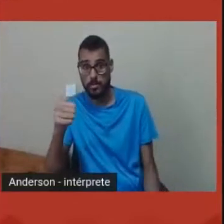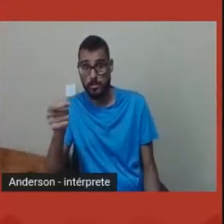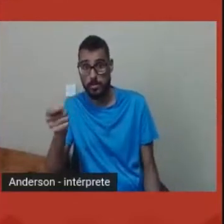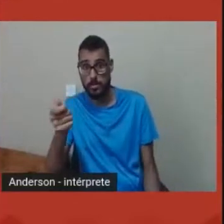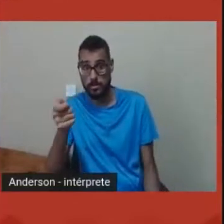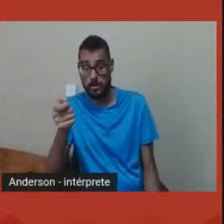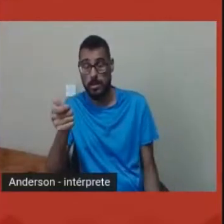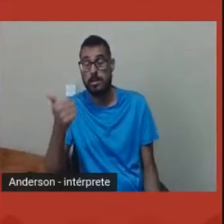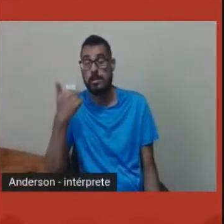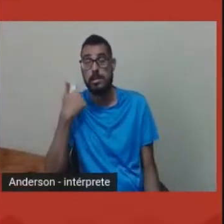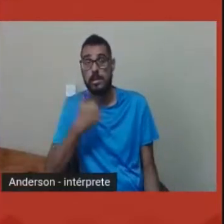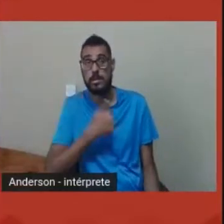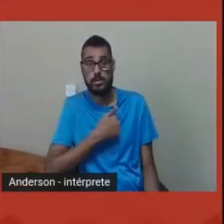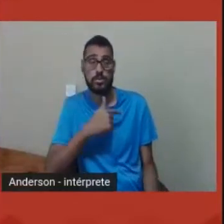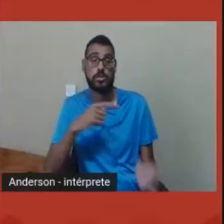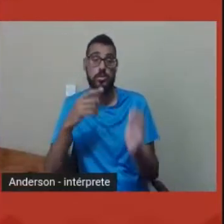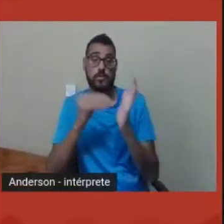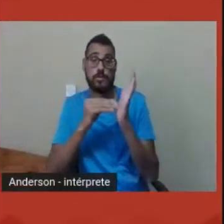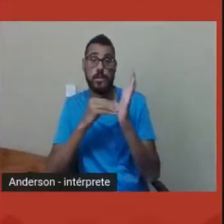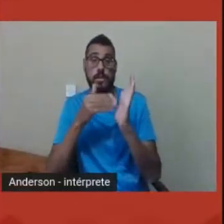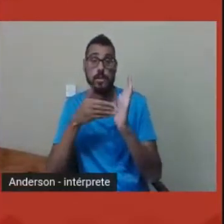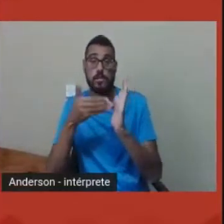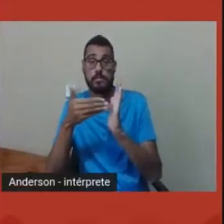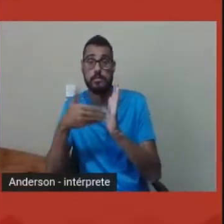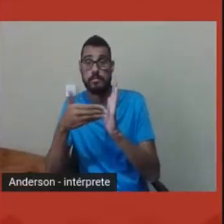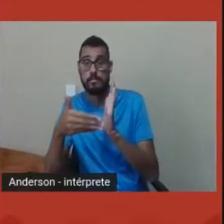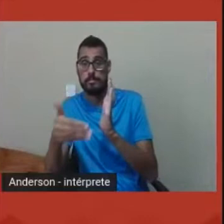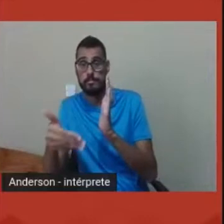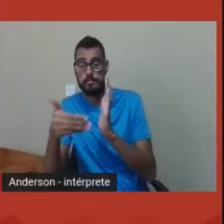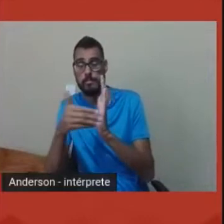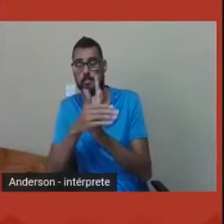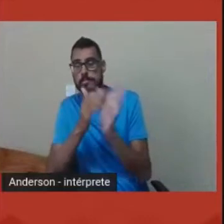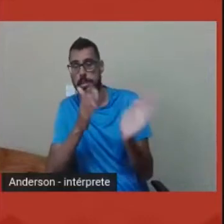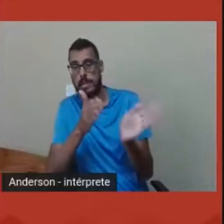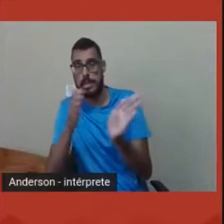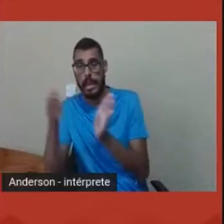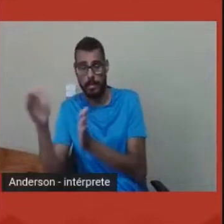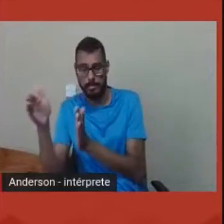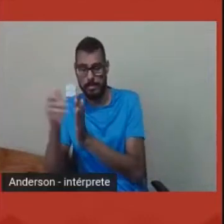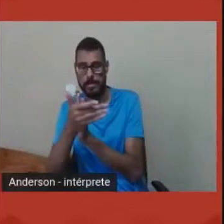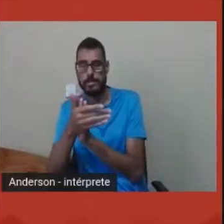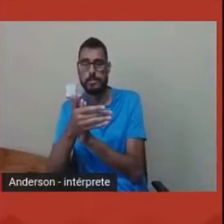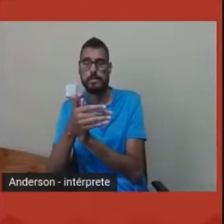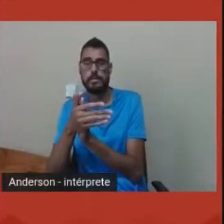gente ainda tem algumas etapas para cumprir aí, né? Então, não sei